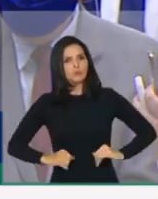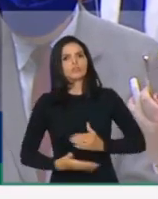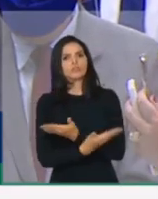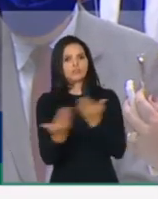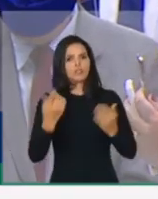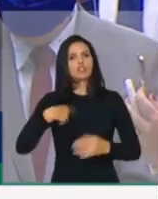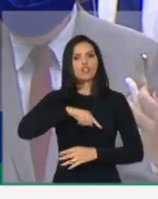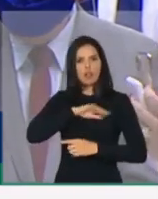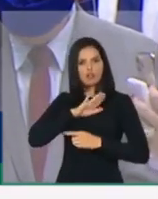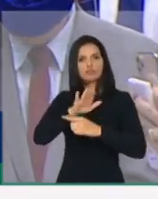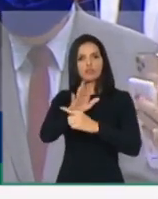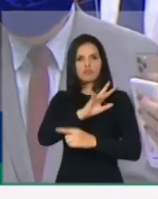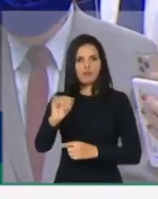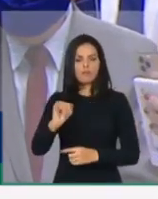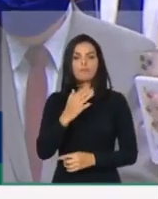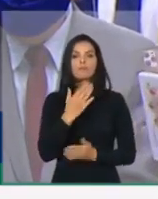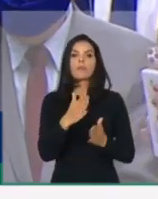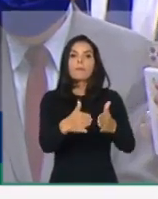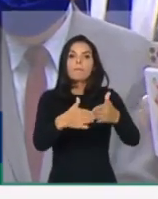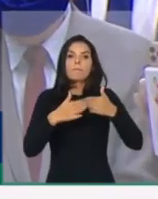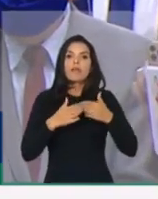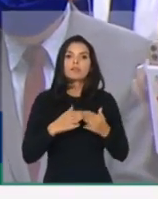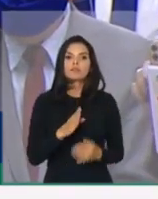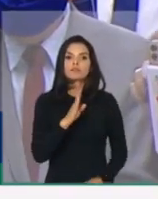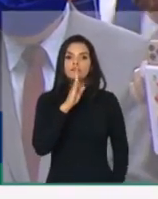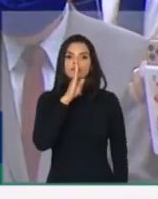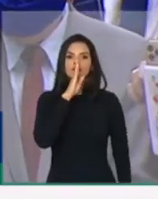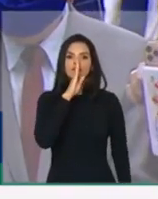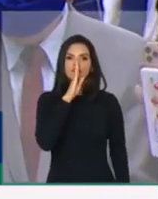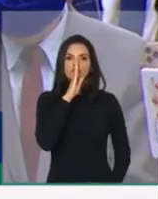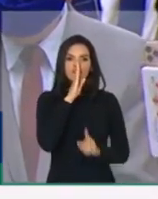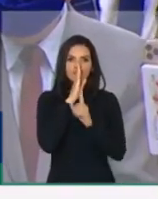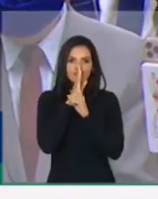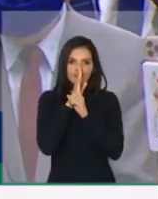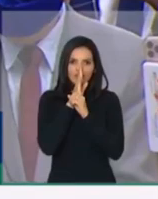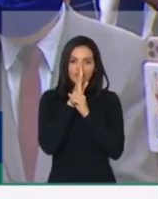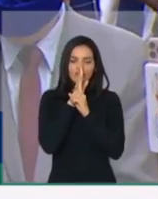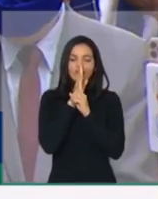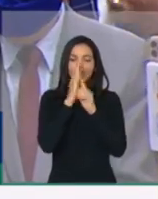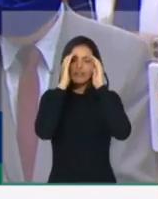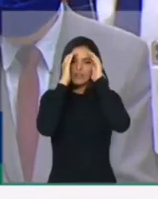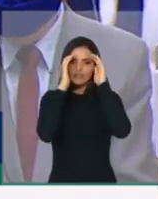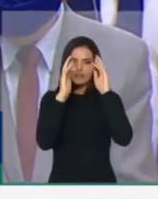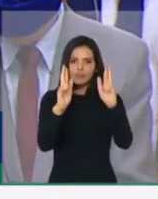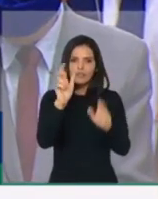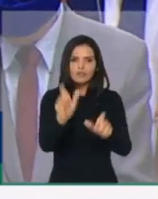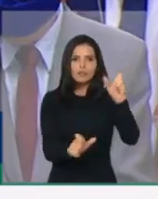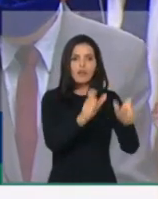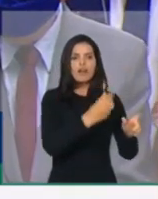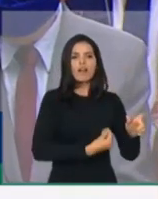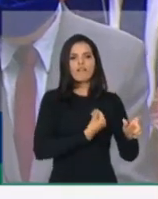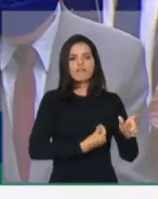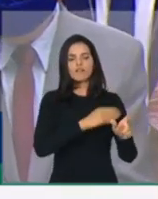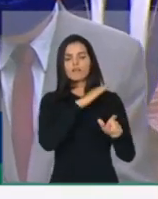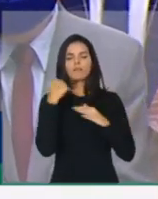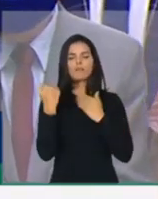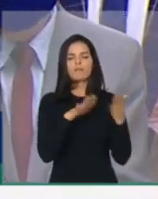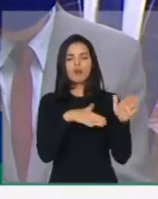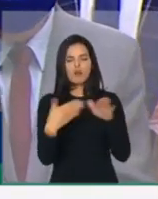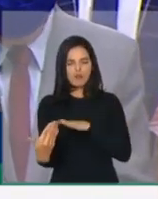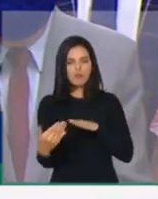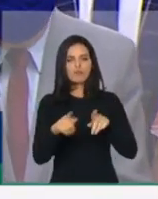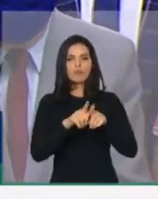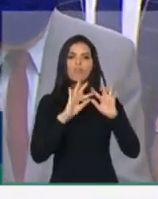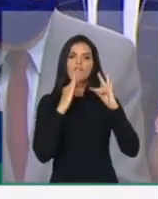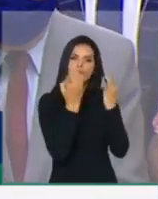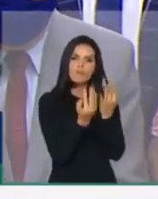um momento de silêncio em respeito a todas as vidas ceifadas pela Covid-19 no Brasil e em respeito às suas